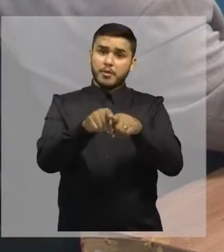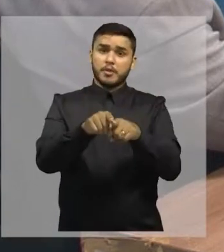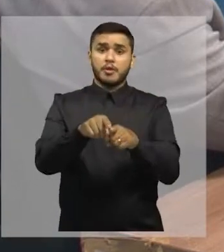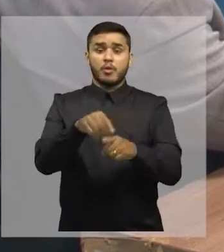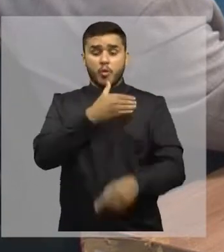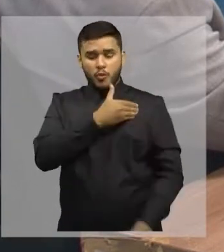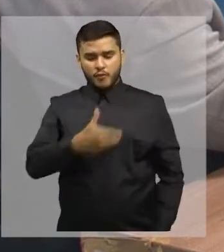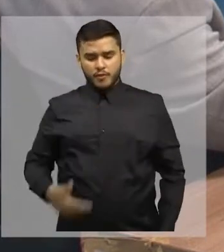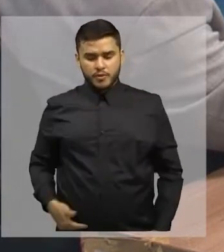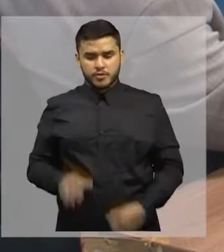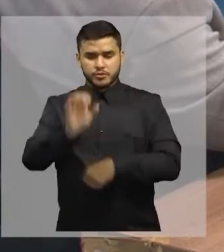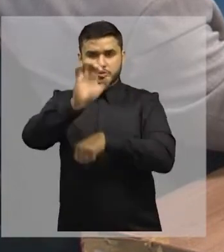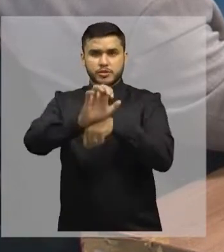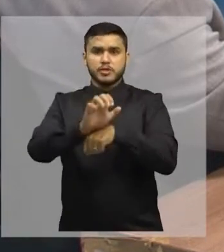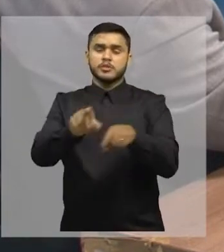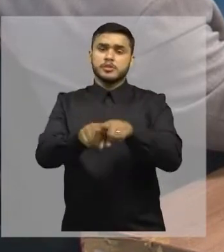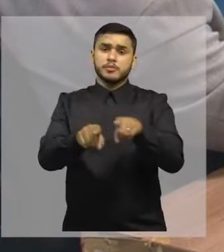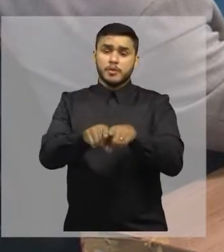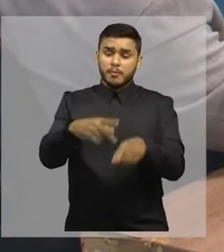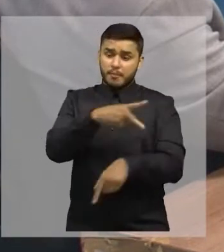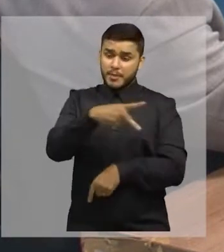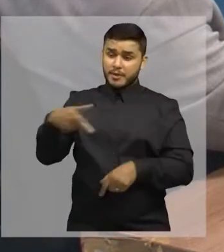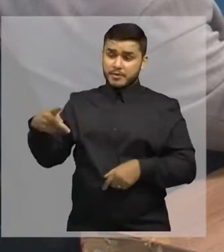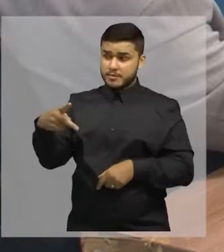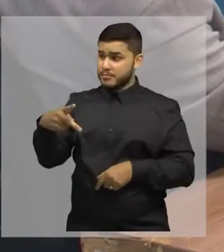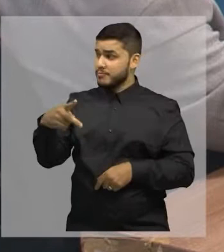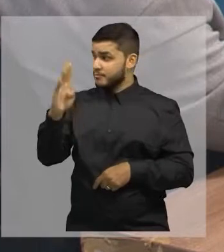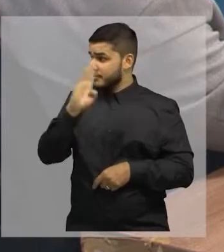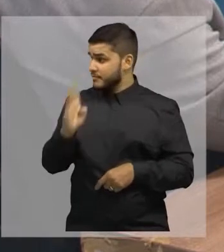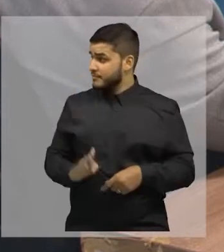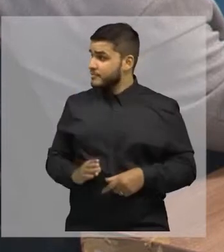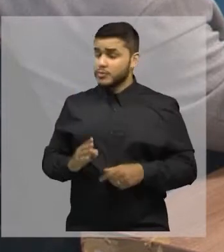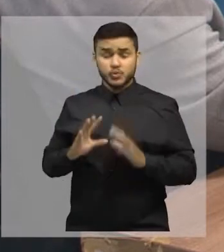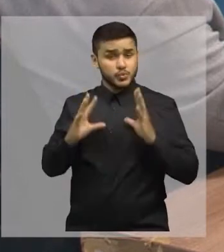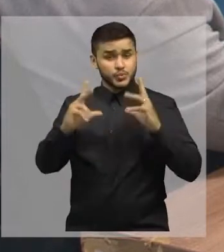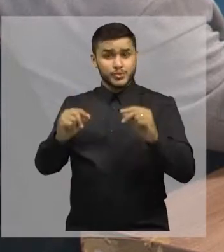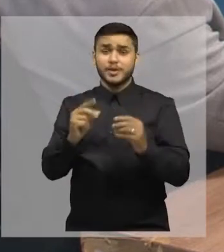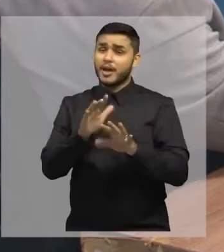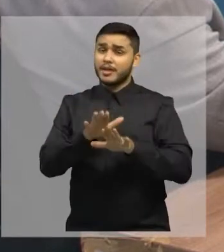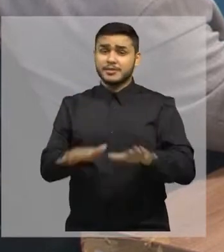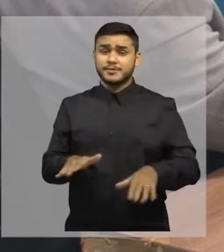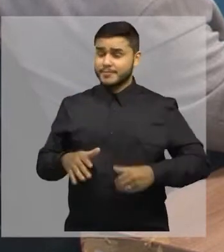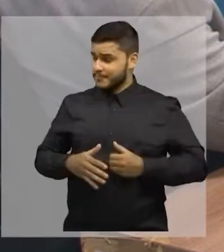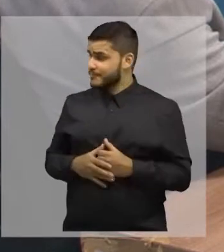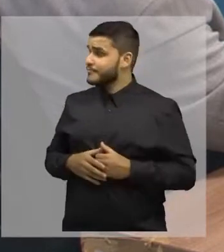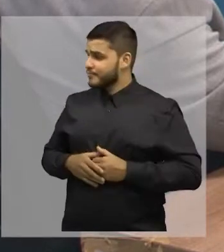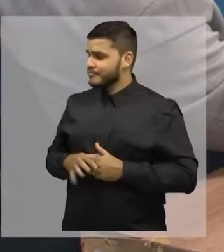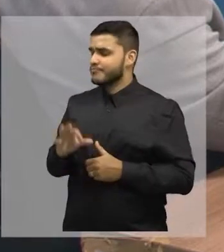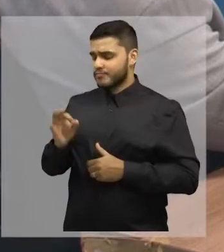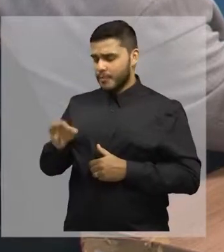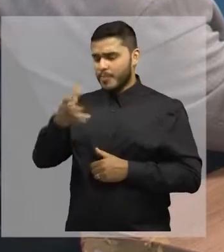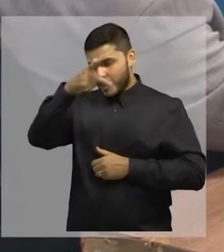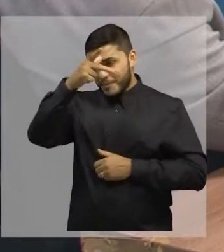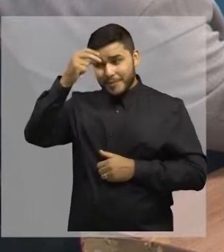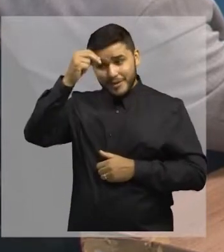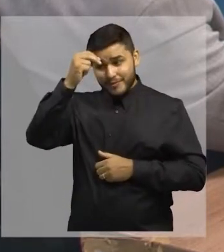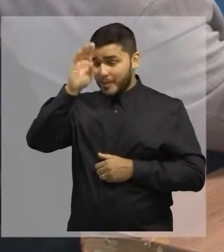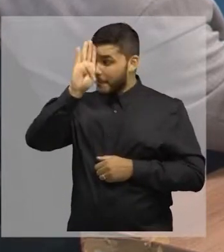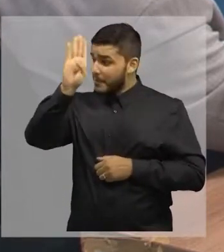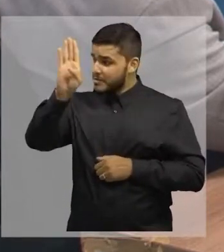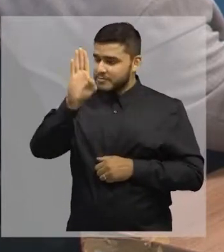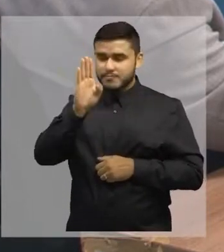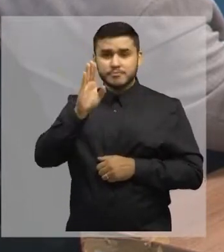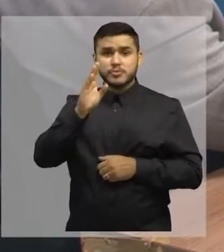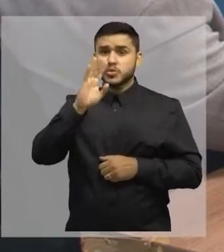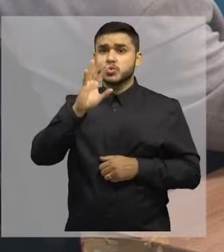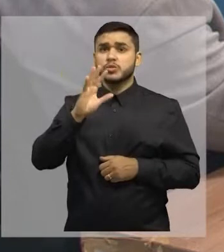estão se transformando em problemas urbanos. No imediato, mais sensível ainda, porque são os prefeitos. É onde